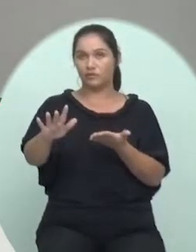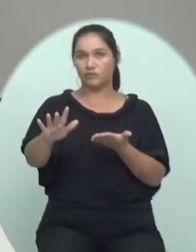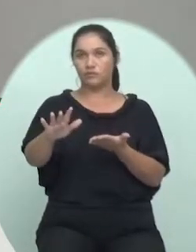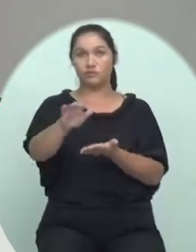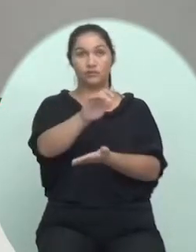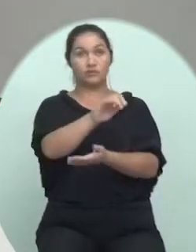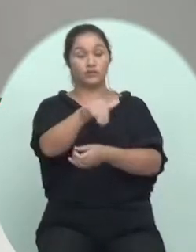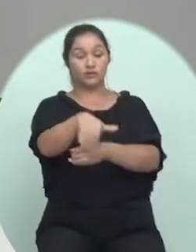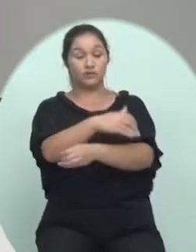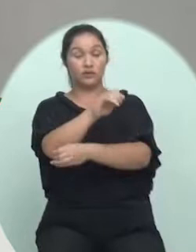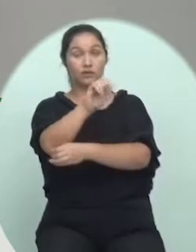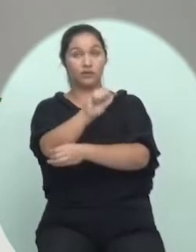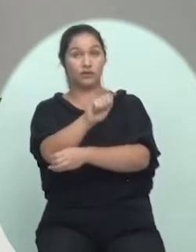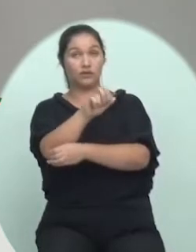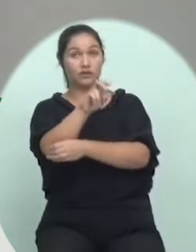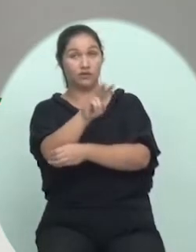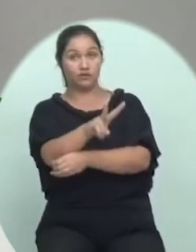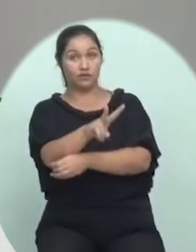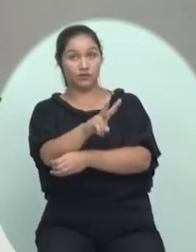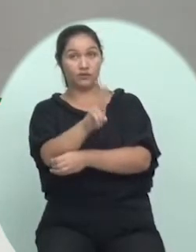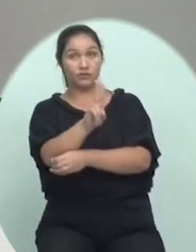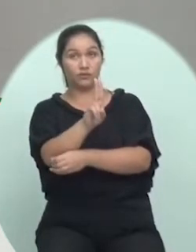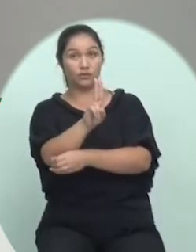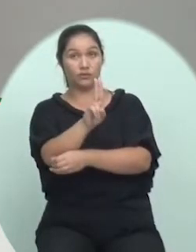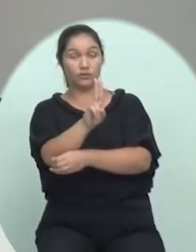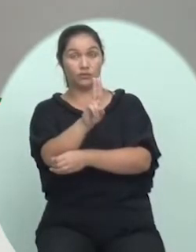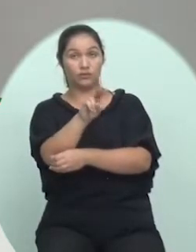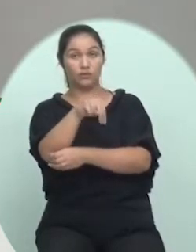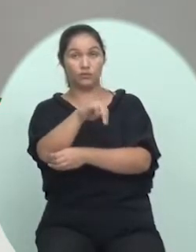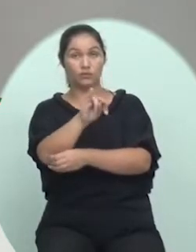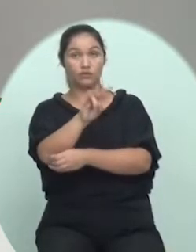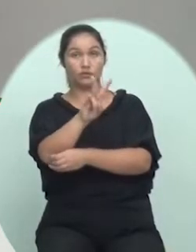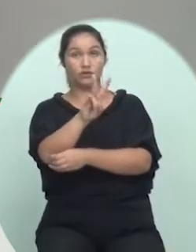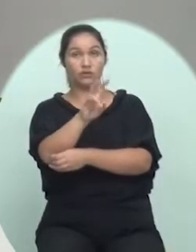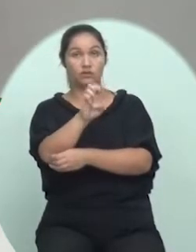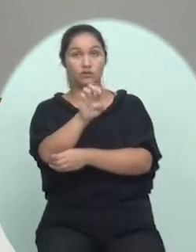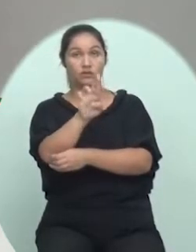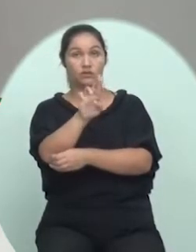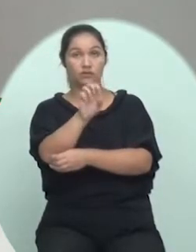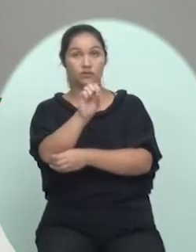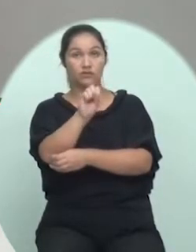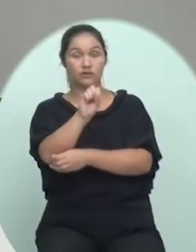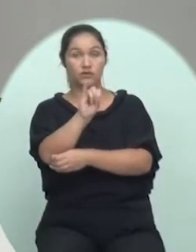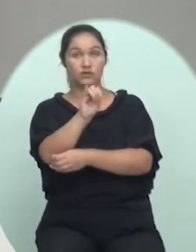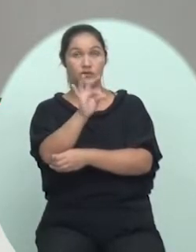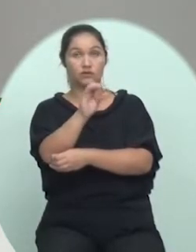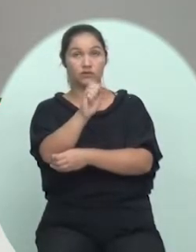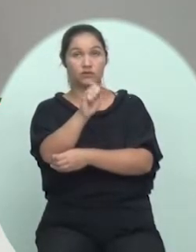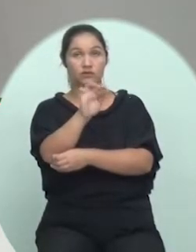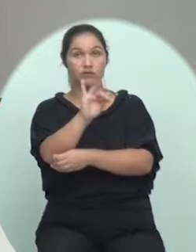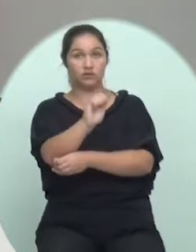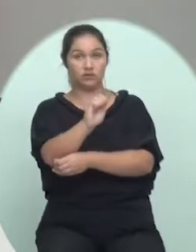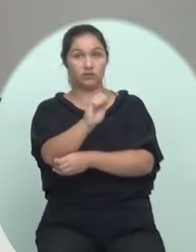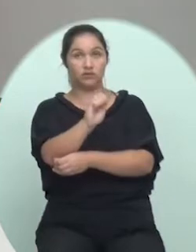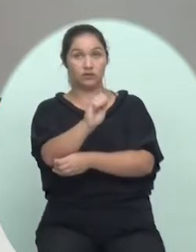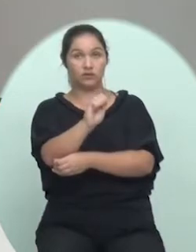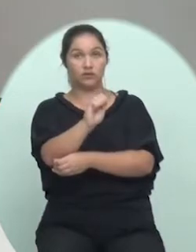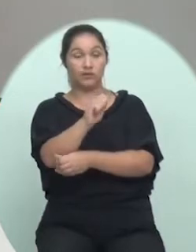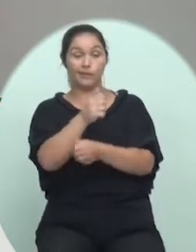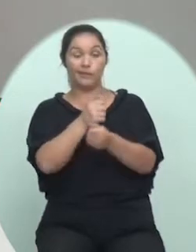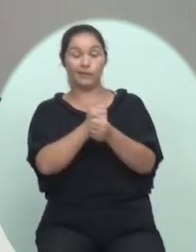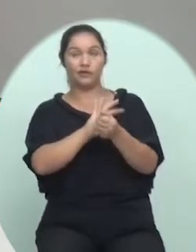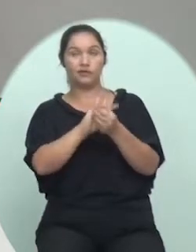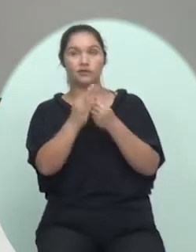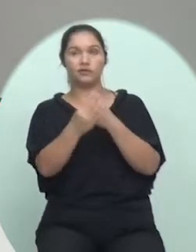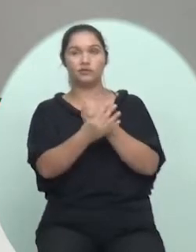do Meruzia, que o asfalto está bem danificado, está todo trincado. Claro, caminhões pesados, tudo mais, que certamente engenheiros,